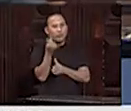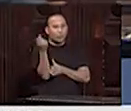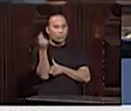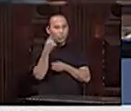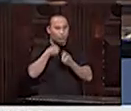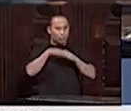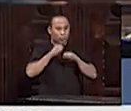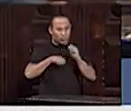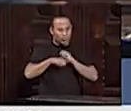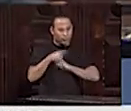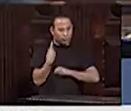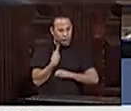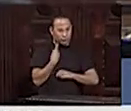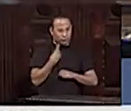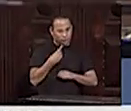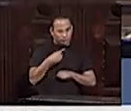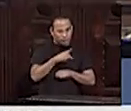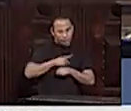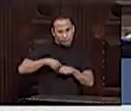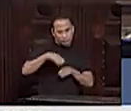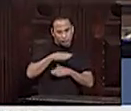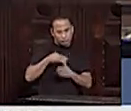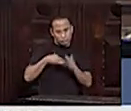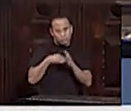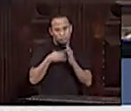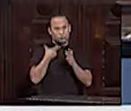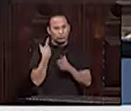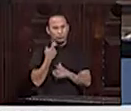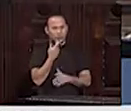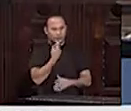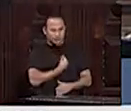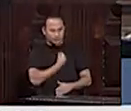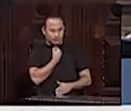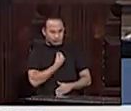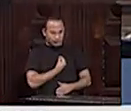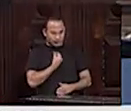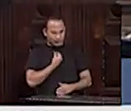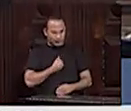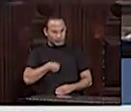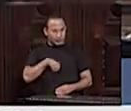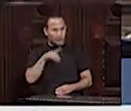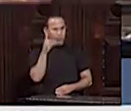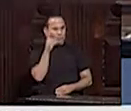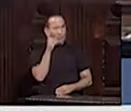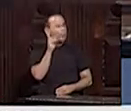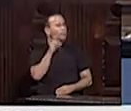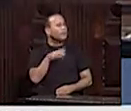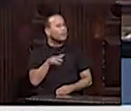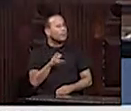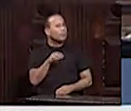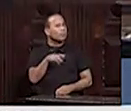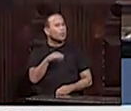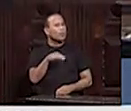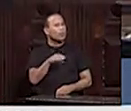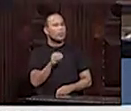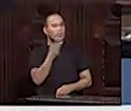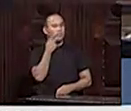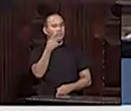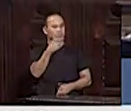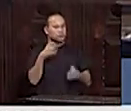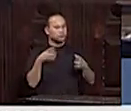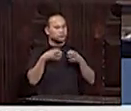passa o país como um todo. Então, nós propusemos ali, ficou acertado, o deputado Paulo Ramos, como presidente da Comissão de Trabalho,